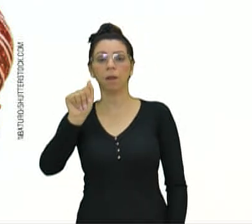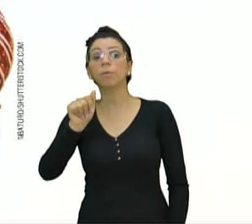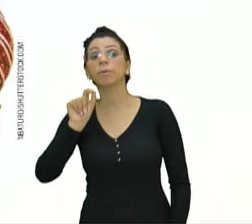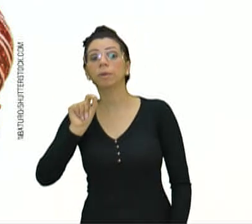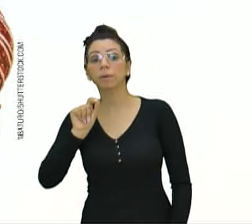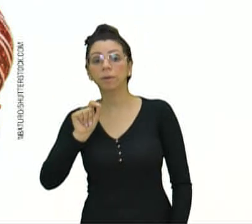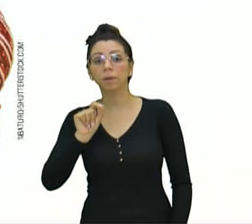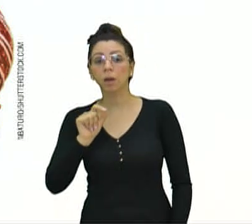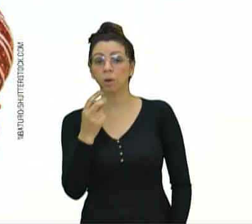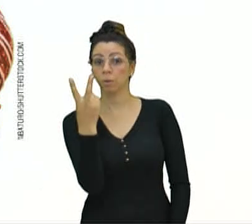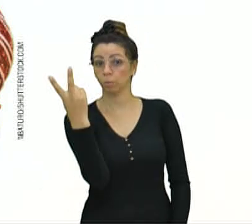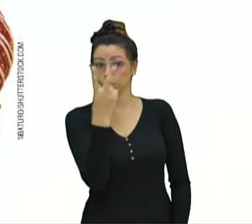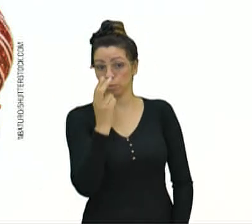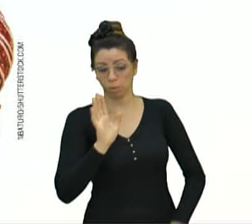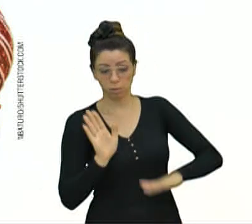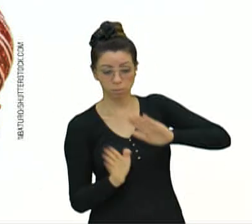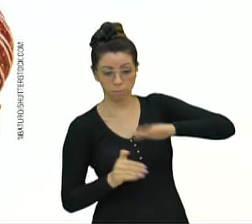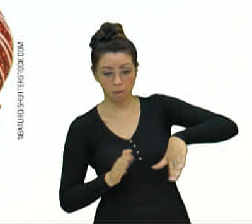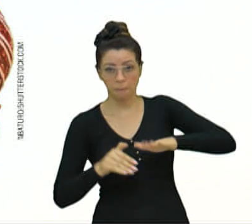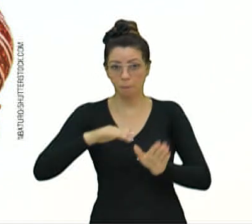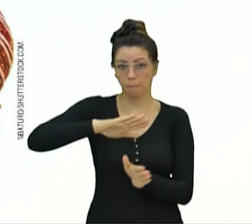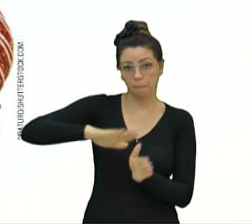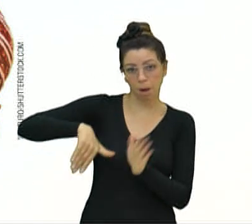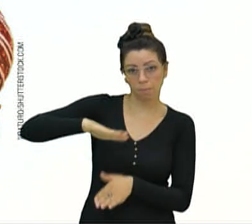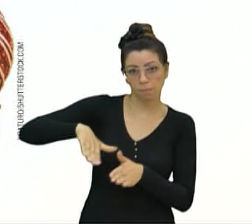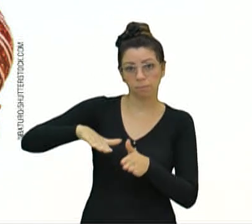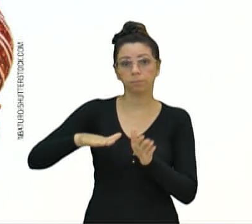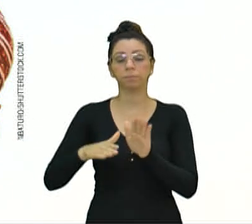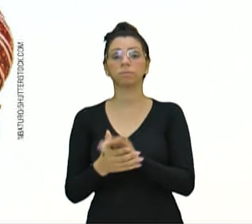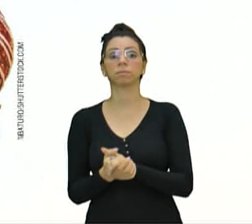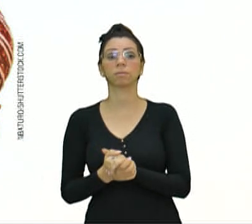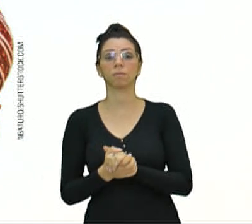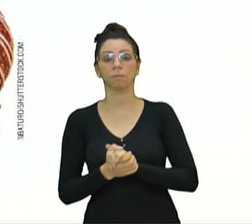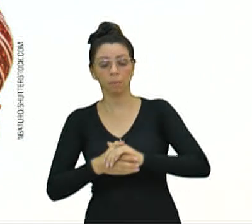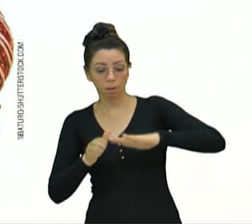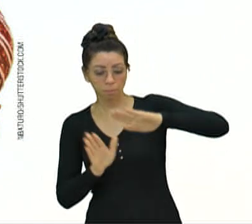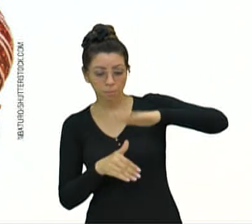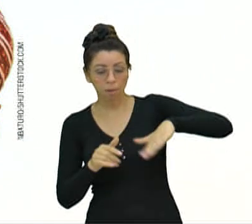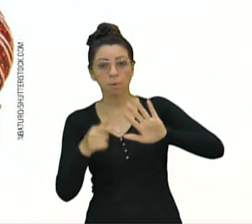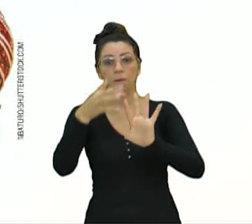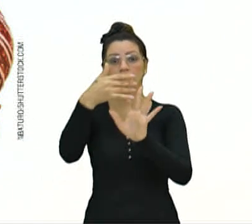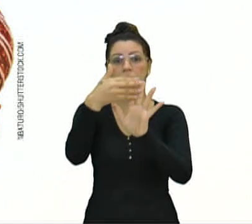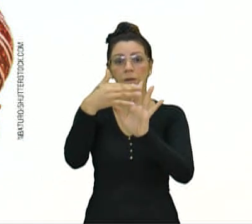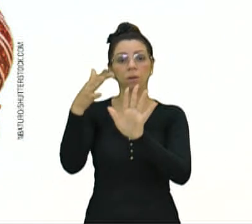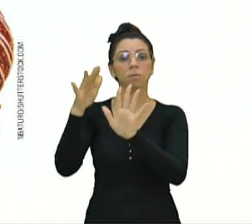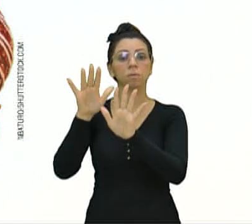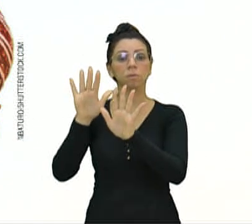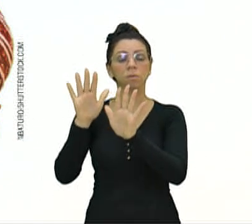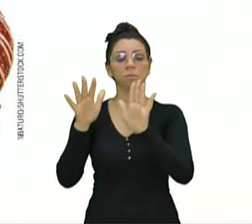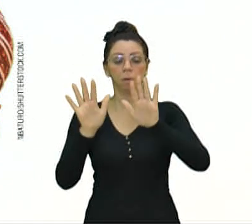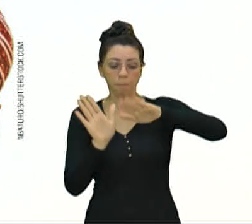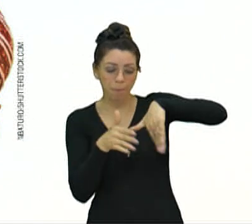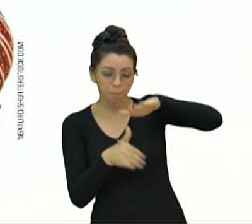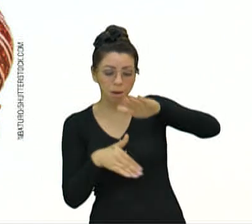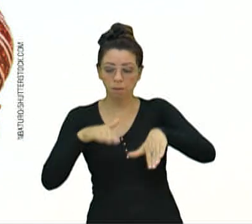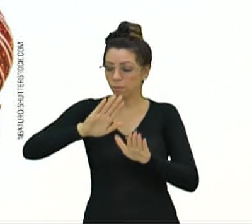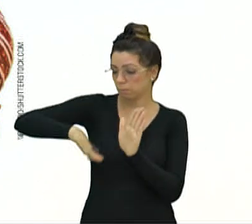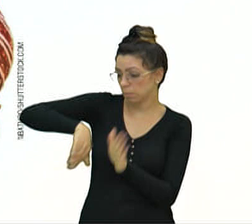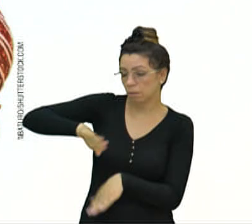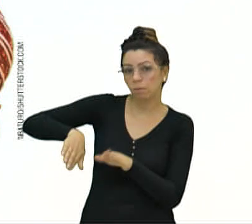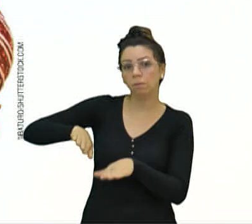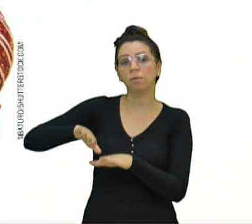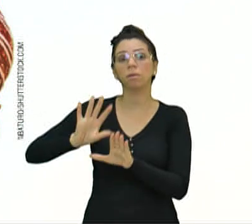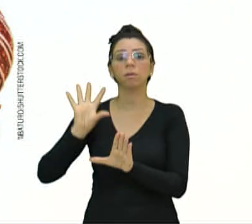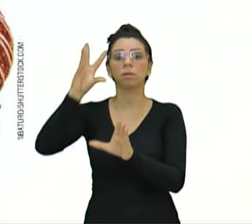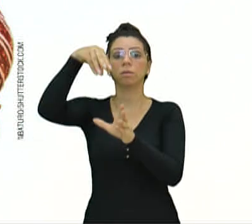gente consegue ver na imagem como é a tabla. Tocados com os dedos e as mãos, é parte constitutiva da